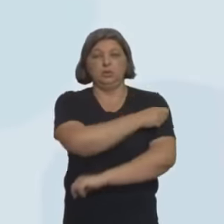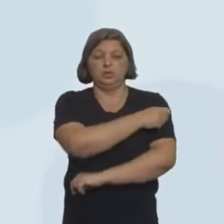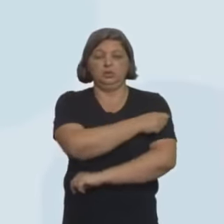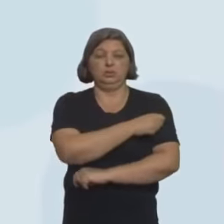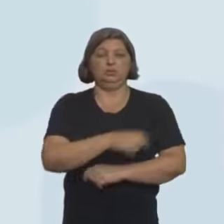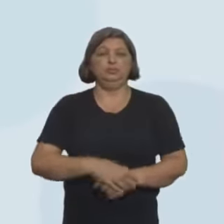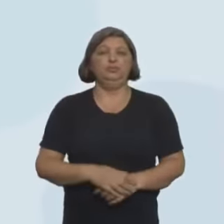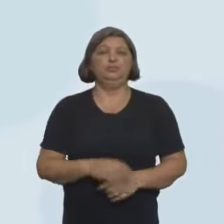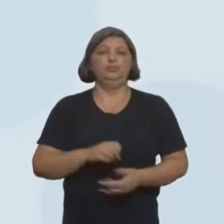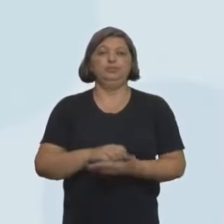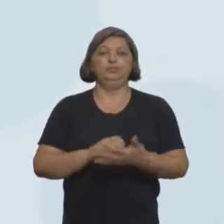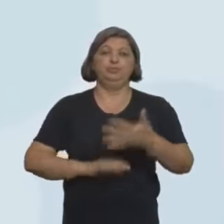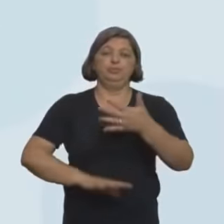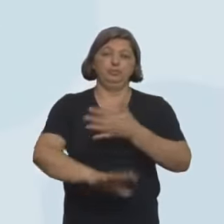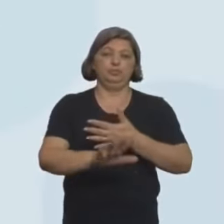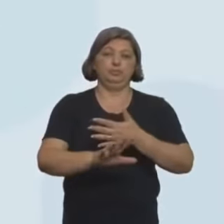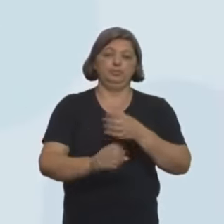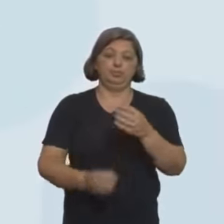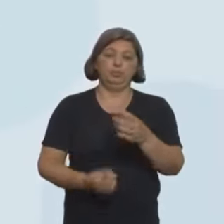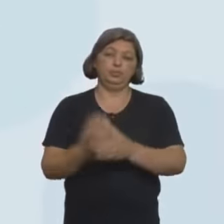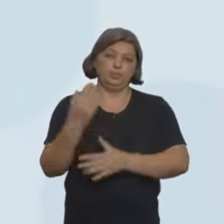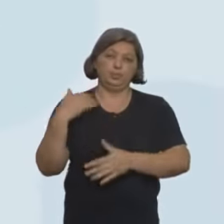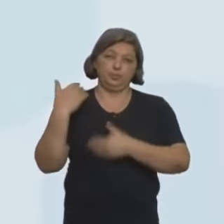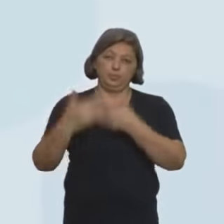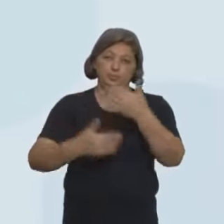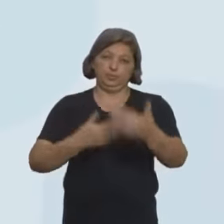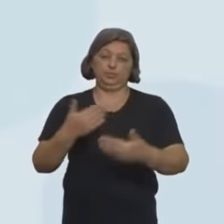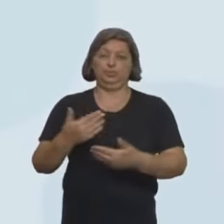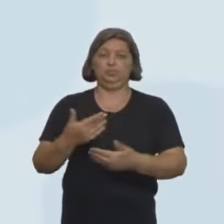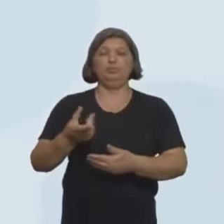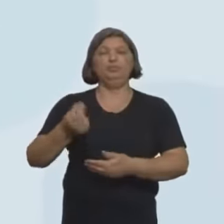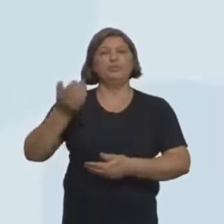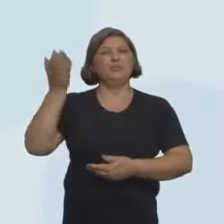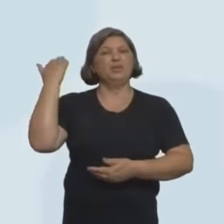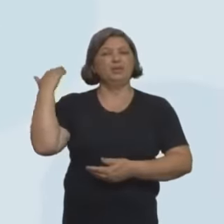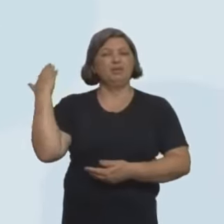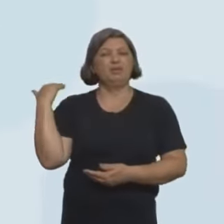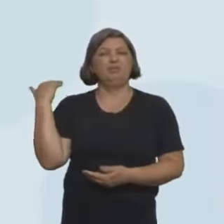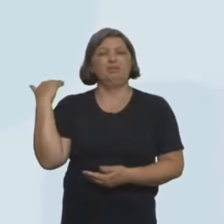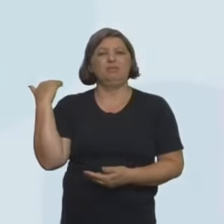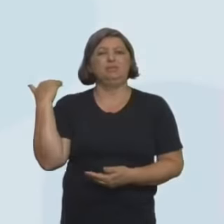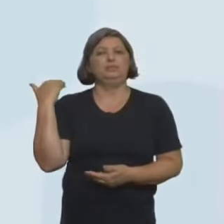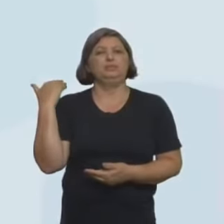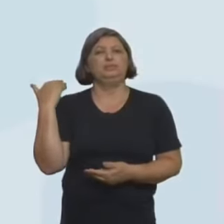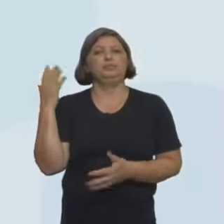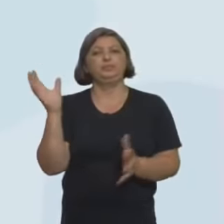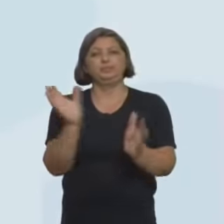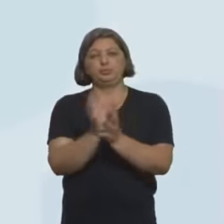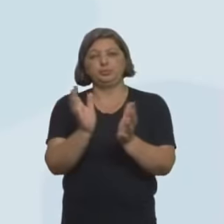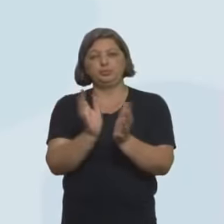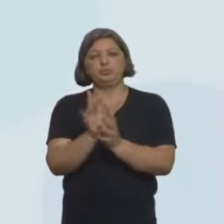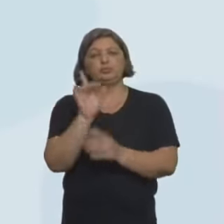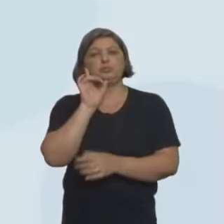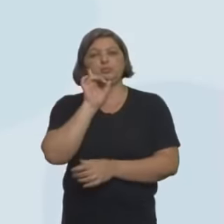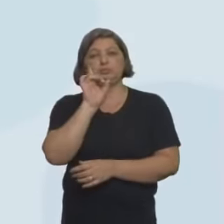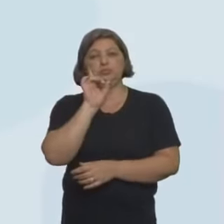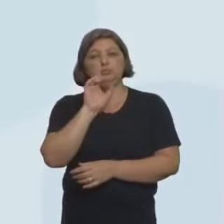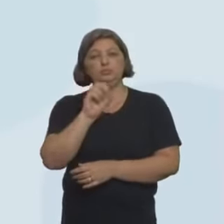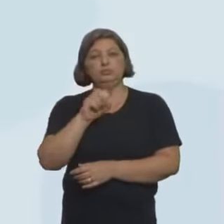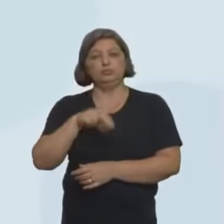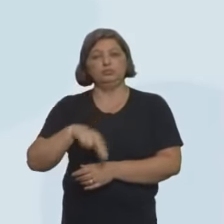currículo, gente, foi criado e desenvolvido lá atrás por uma organização americana, uma